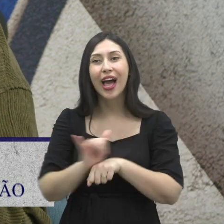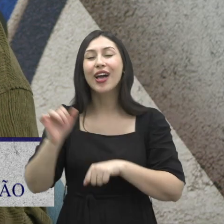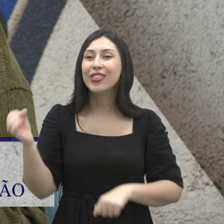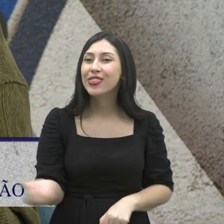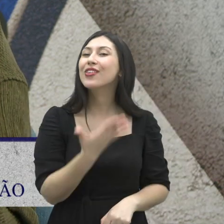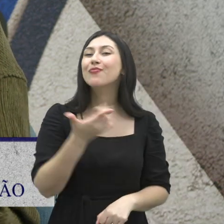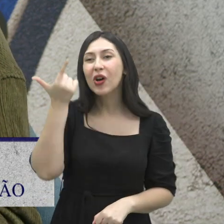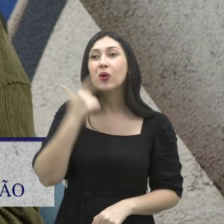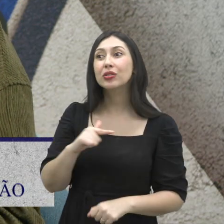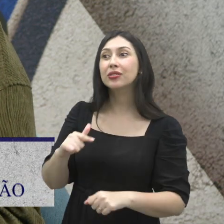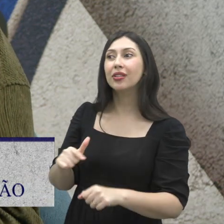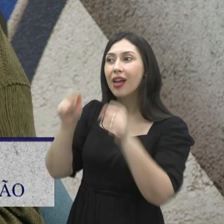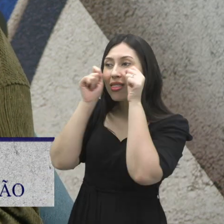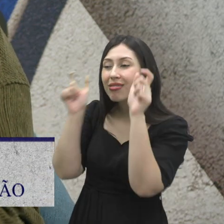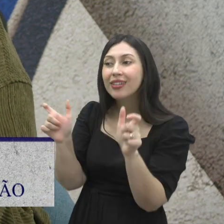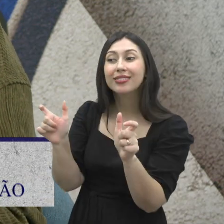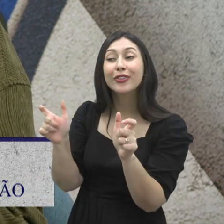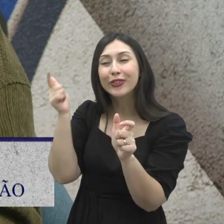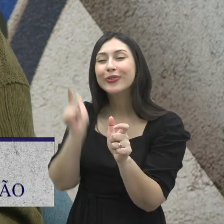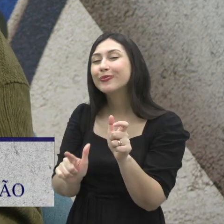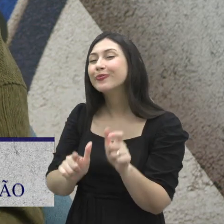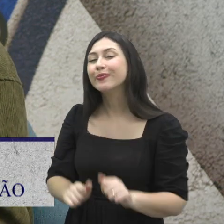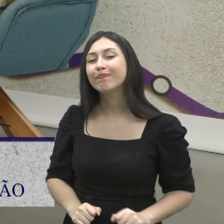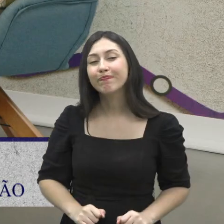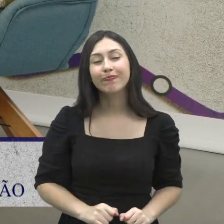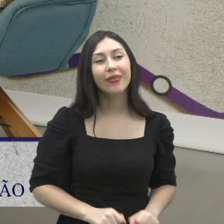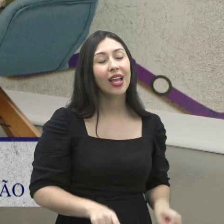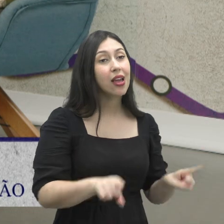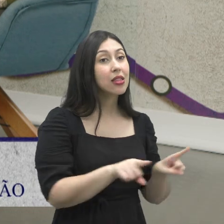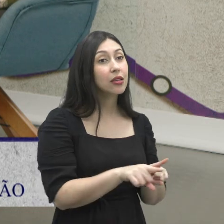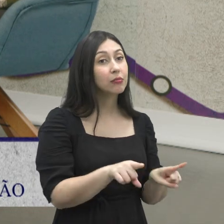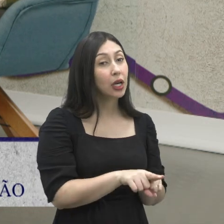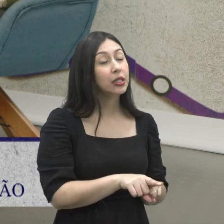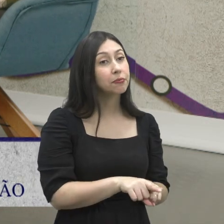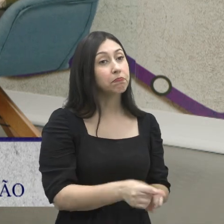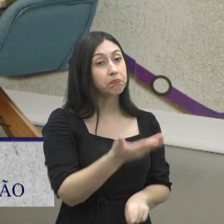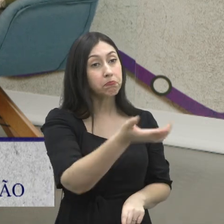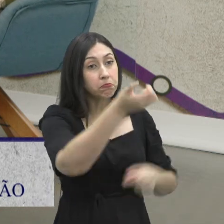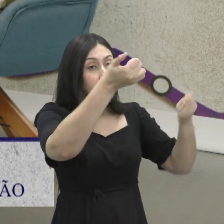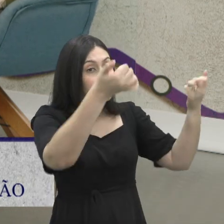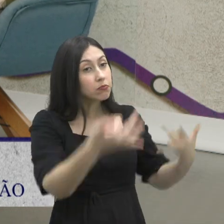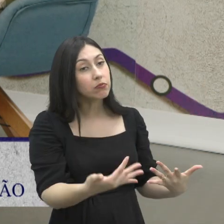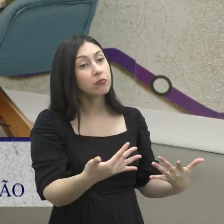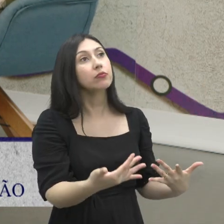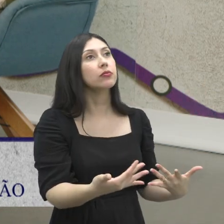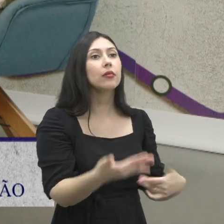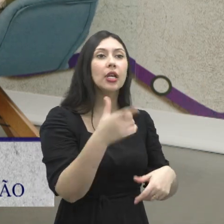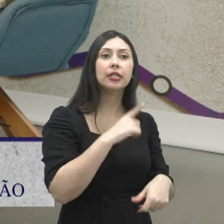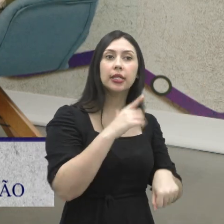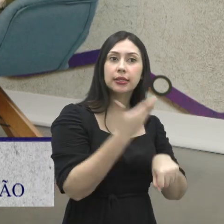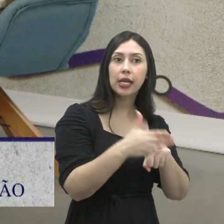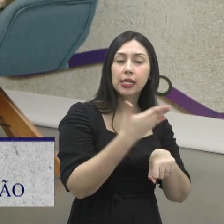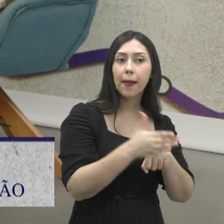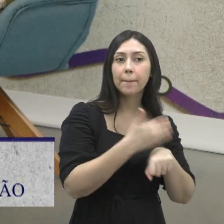a gente consiga fazer mais efetivamente o nosso trabalho, que é tão importante. Exato. E além disso, professora, como você comentou também, que você dá treinamento